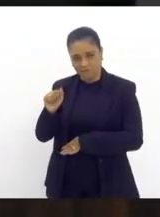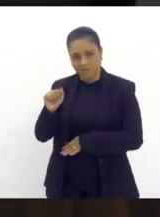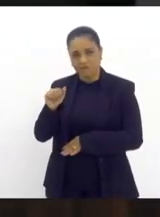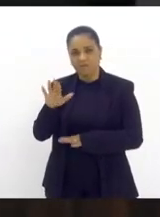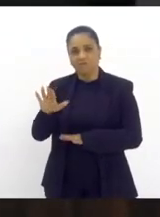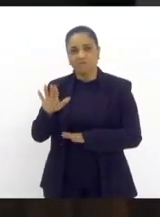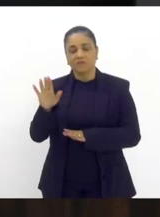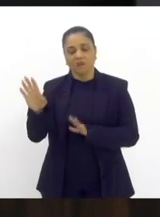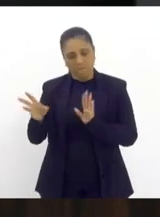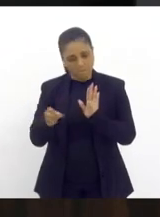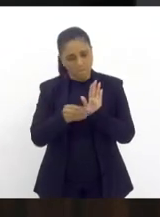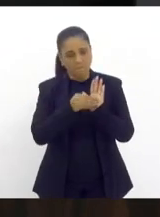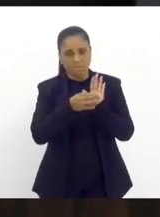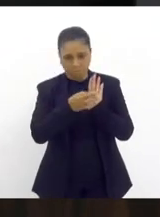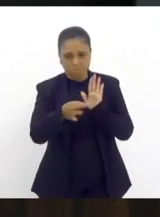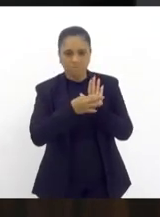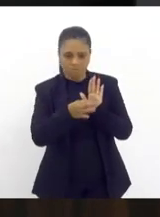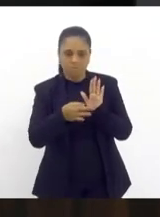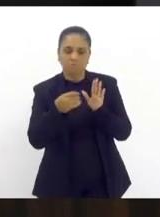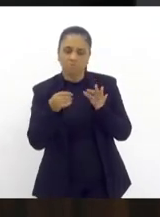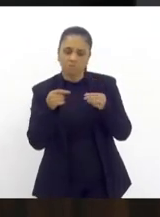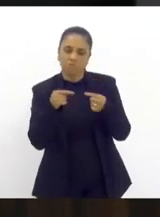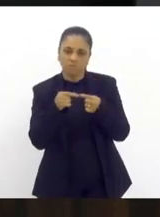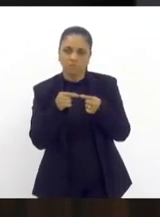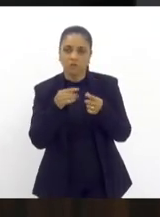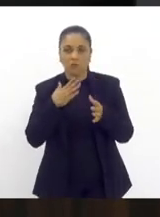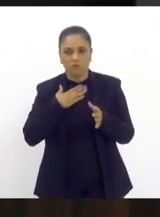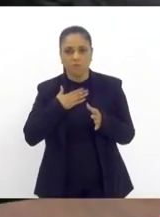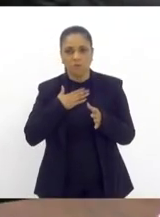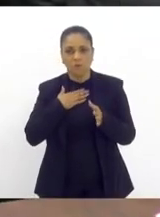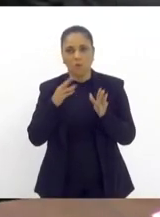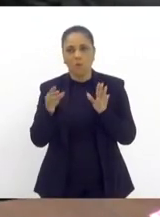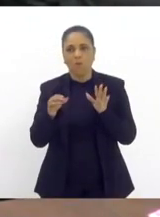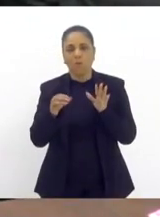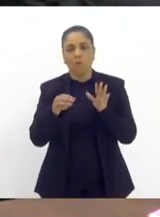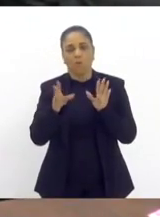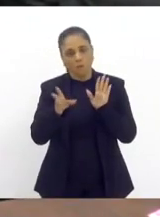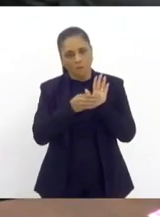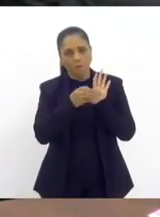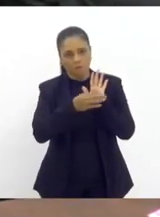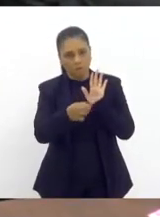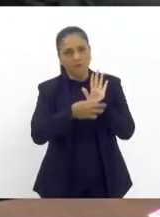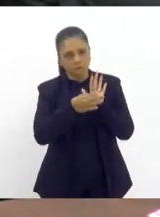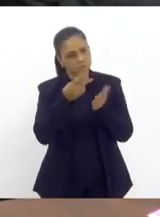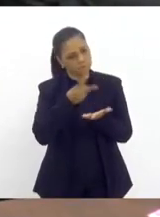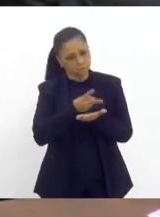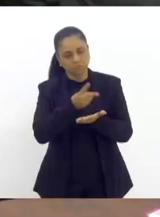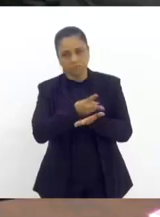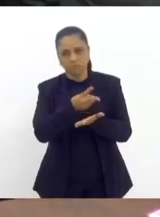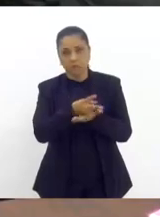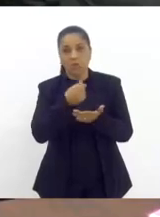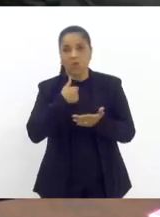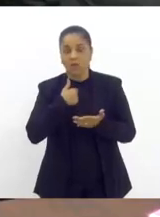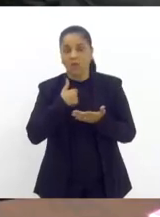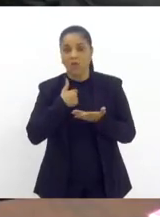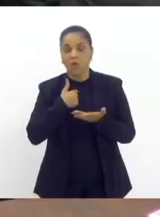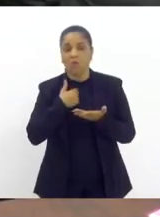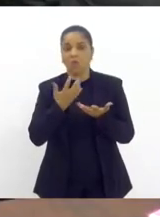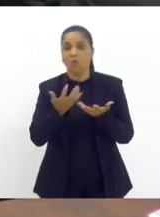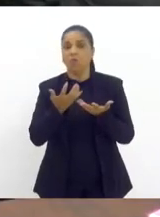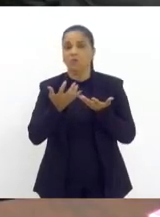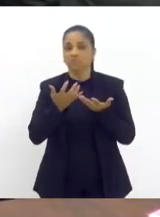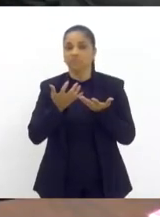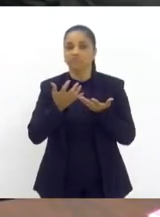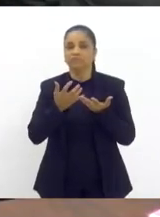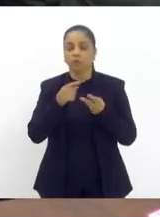se aparecer tá de acordo meu parecer tá mantido Presidente eu queria fazer eu queria na verdade fazer duas